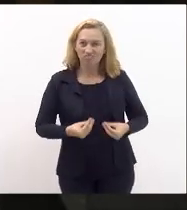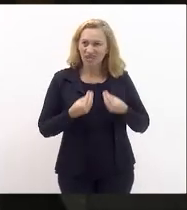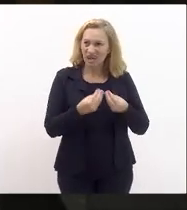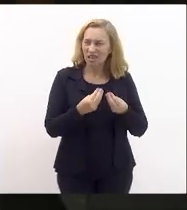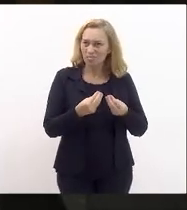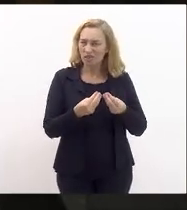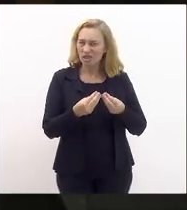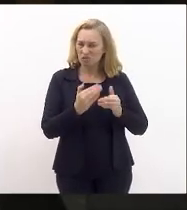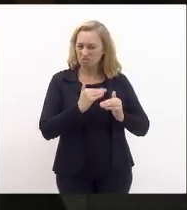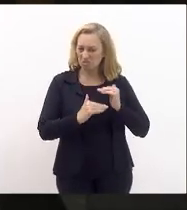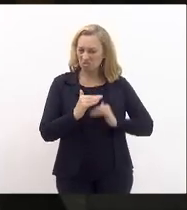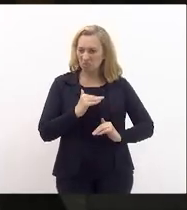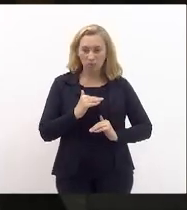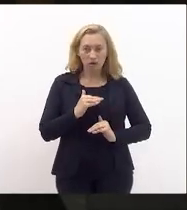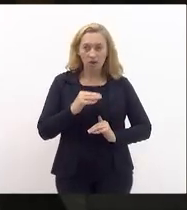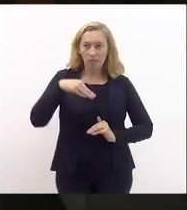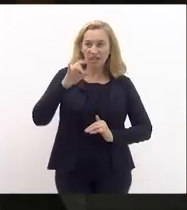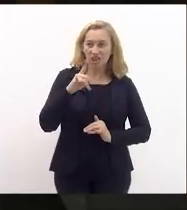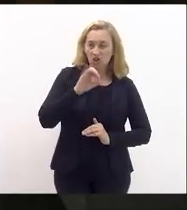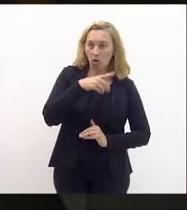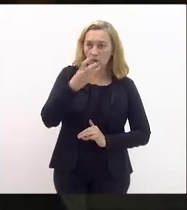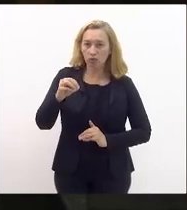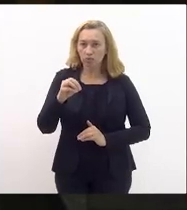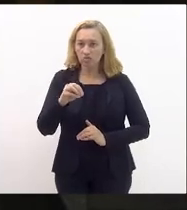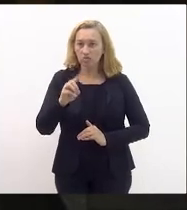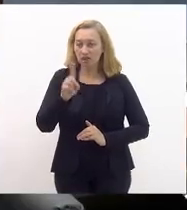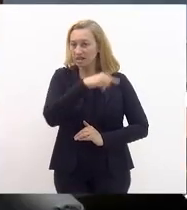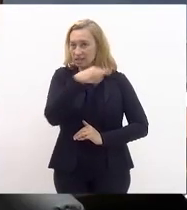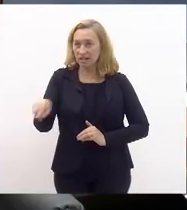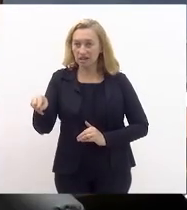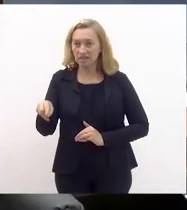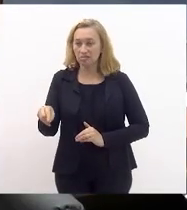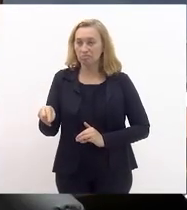passo atrás, manicômios nunca mais.